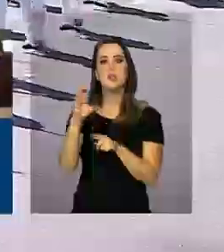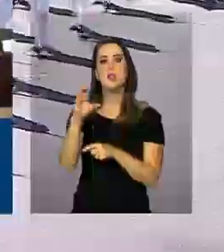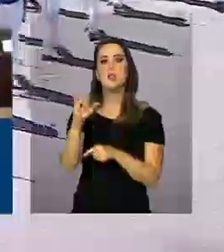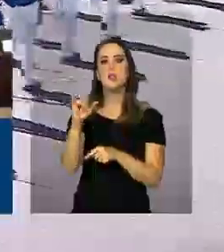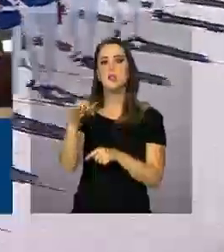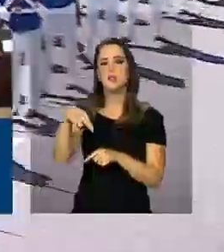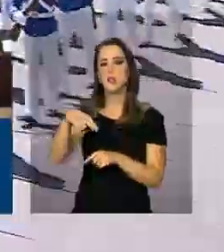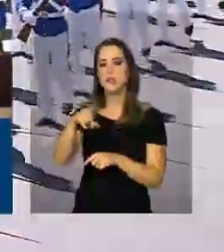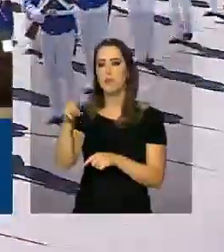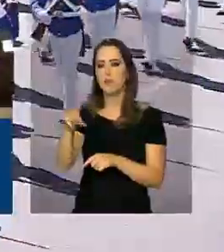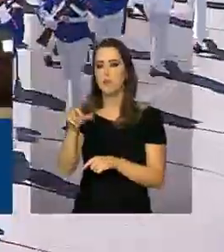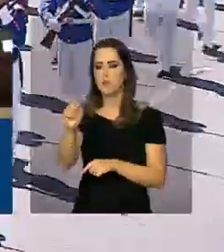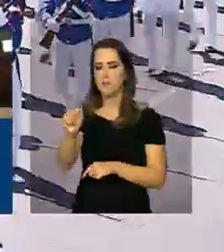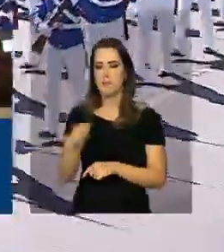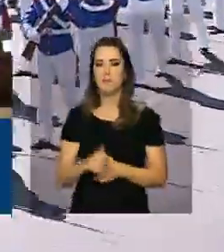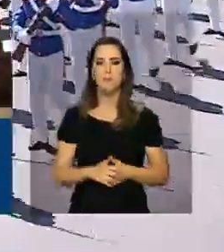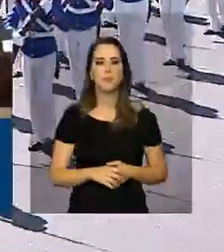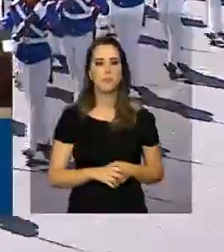também.